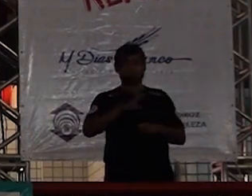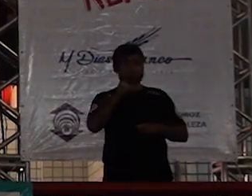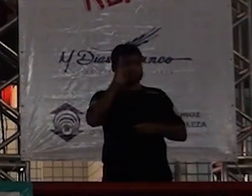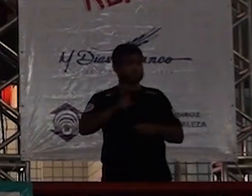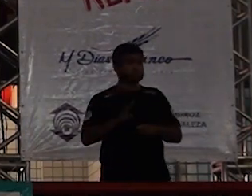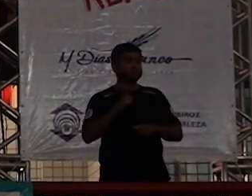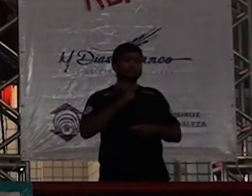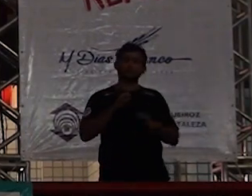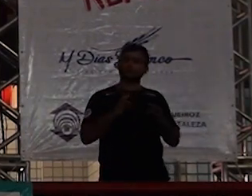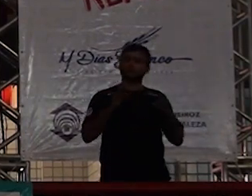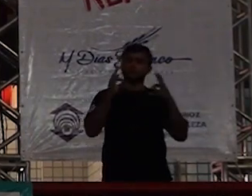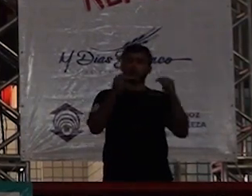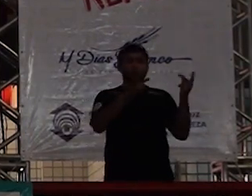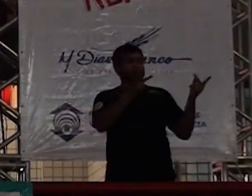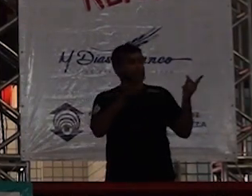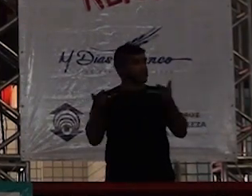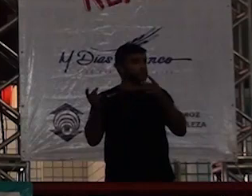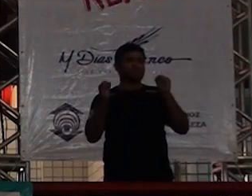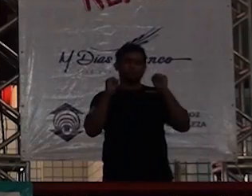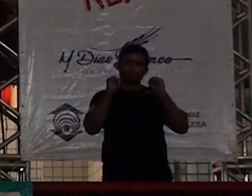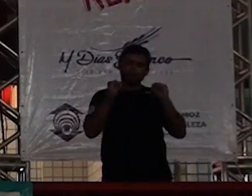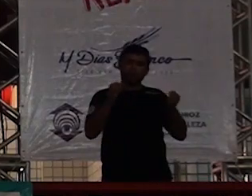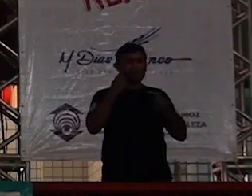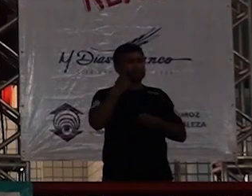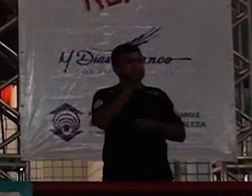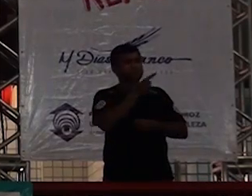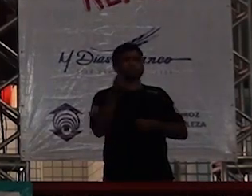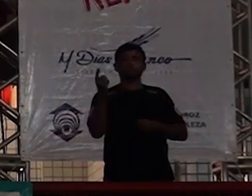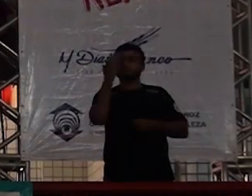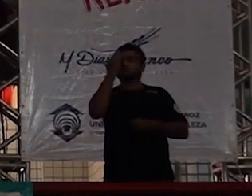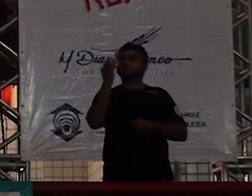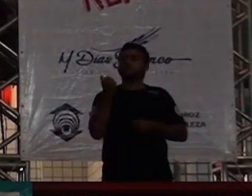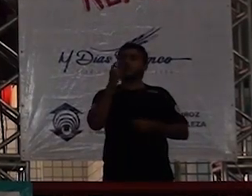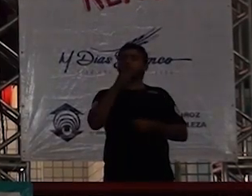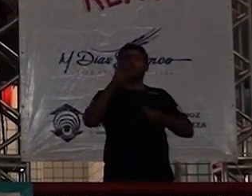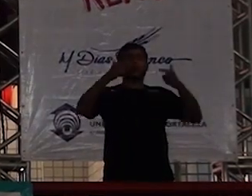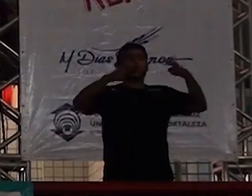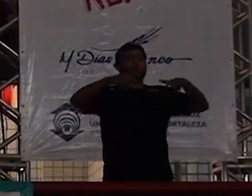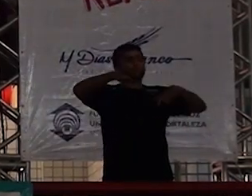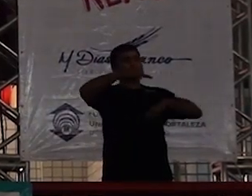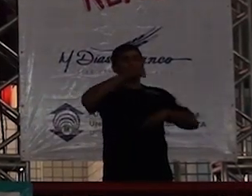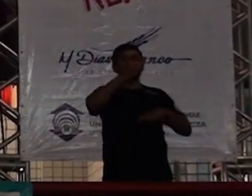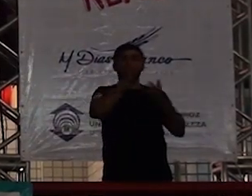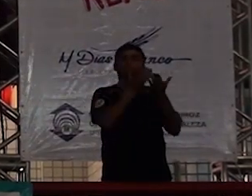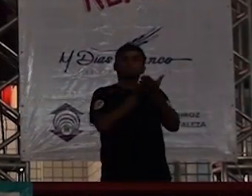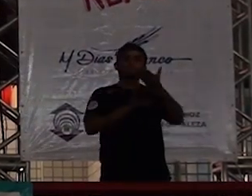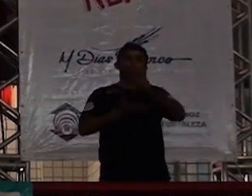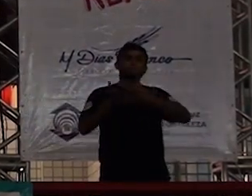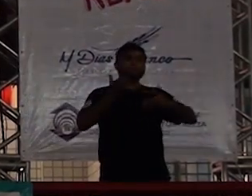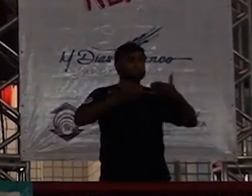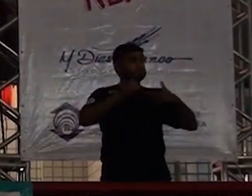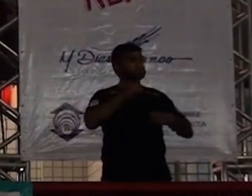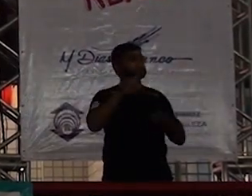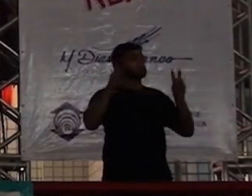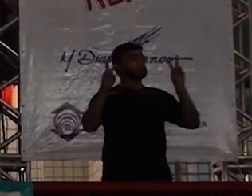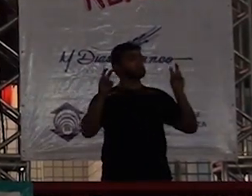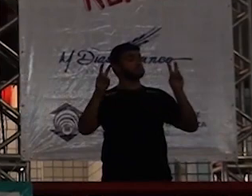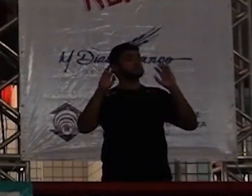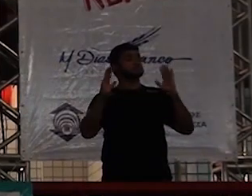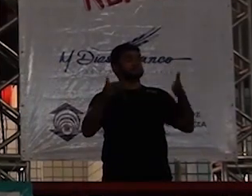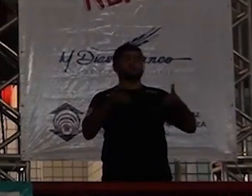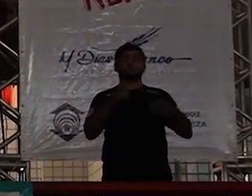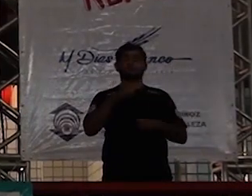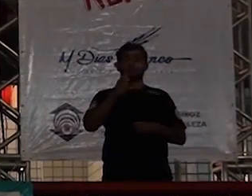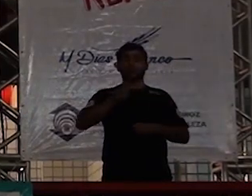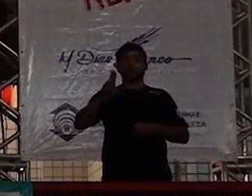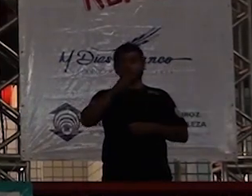como todos os visitantes de outros países, poderão desfrutar de um ambiente agregador e interativo, tendo como tema central